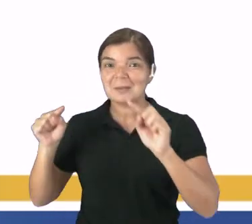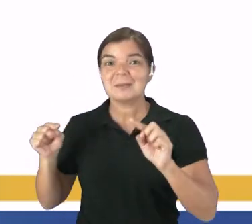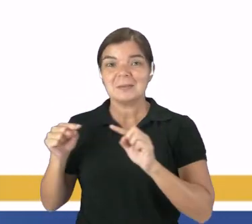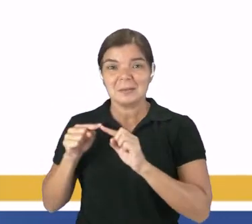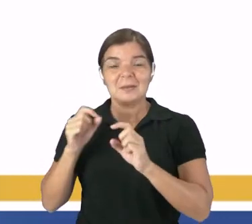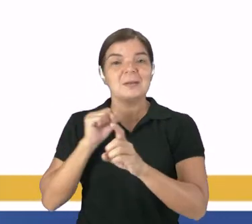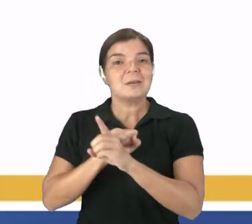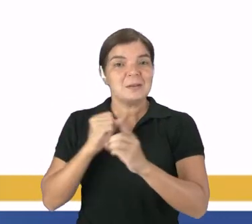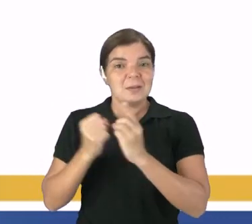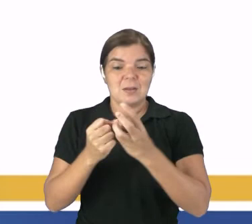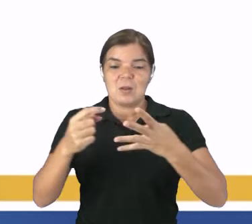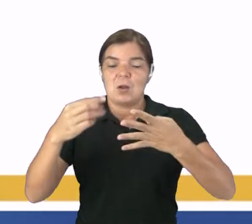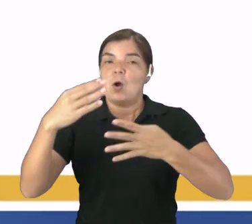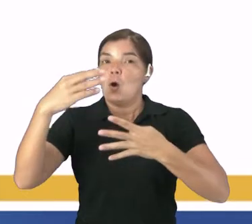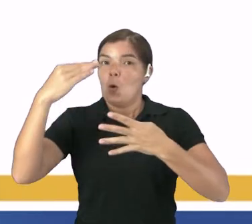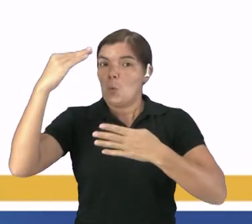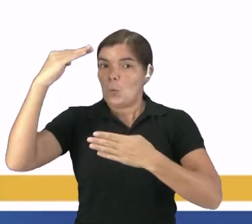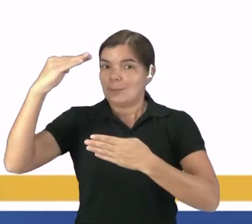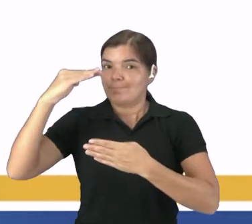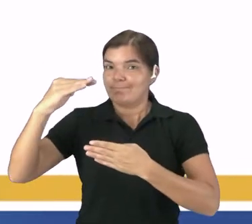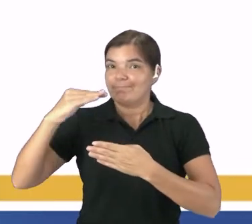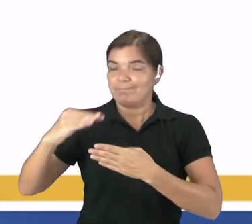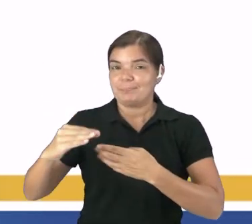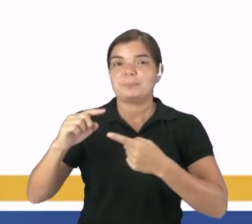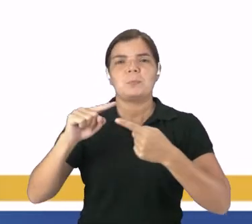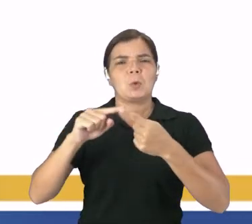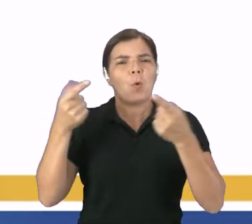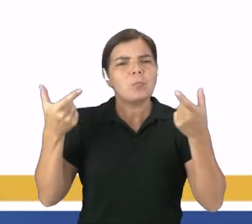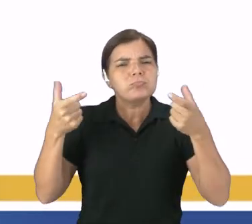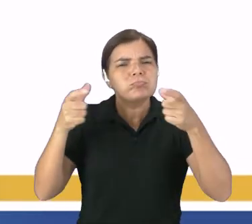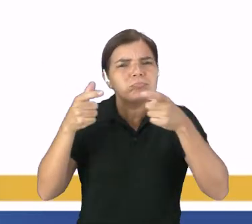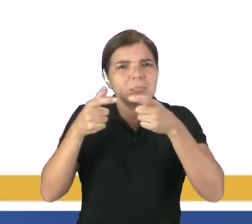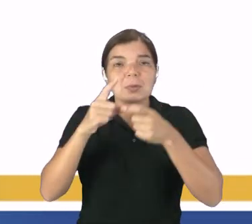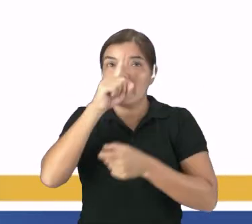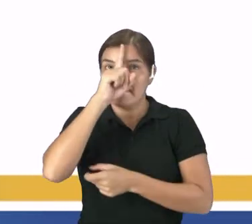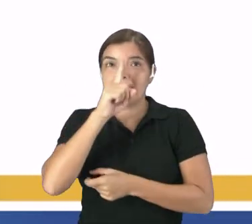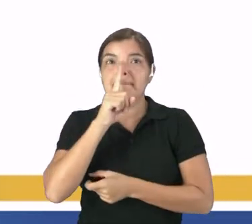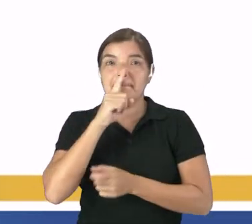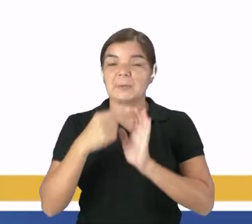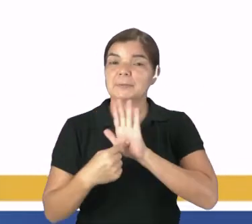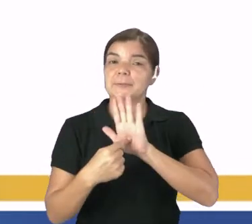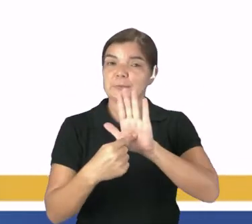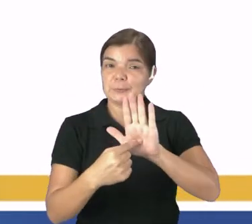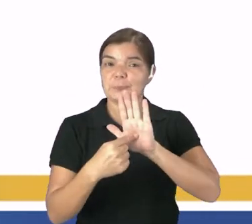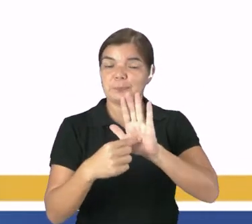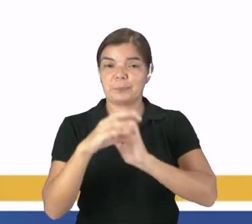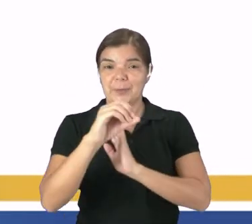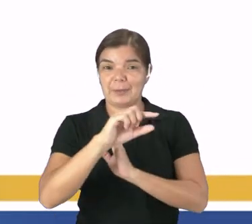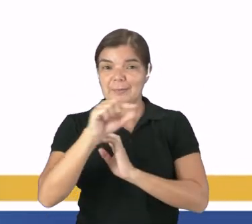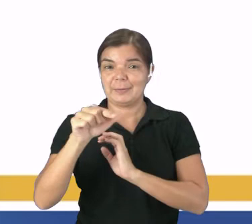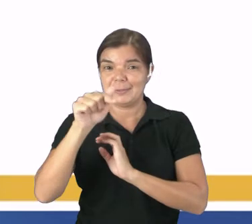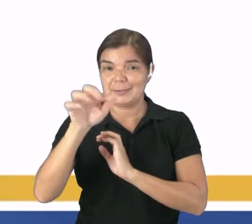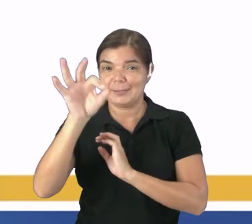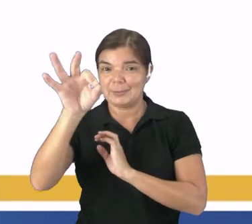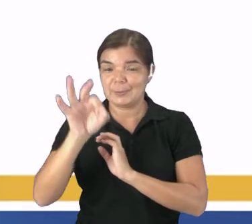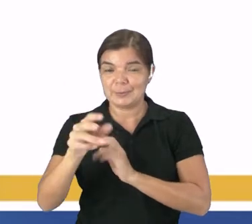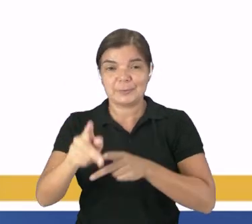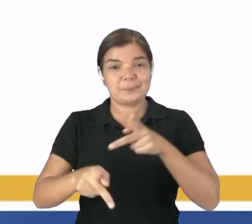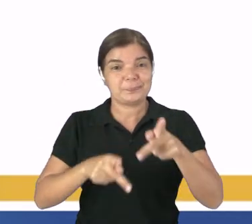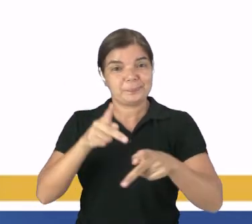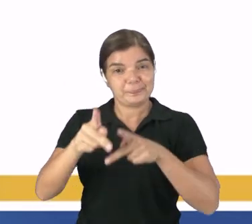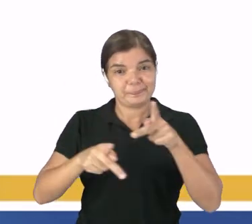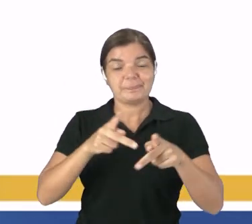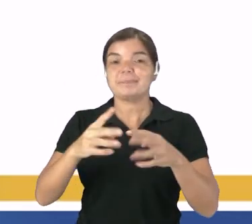pirâmide social, a gente tem 4 camadazinhas, né? Uma bem pequenininha em amarelo, que vai representar esse 0,7%